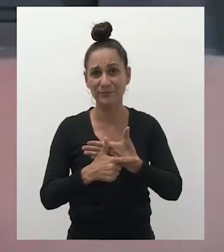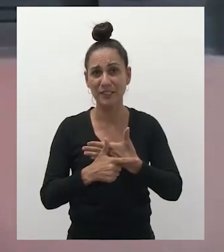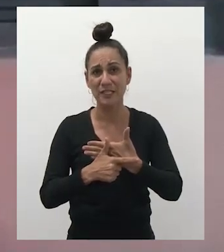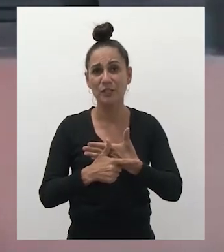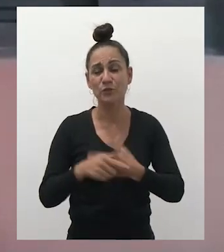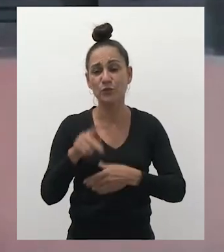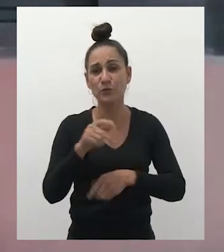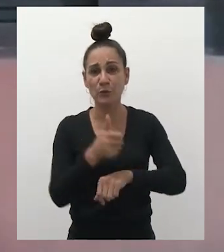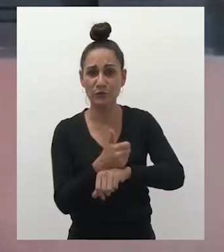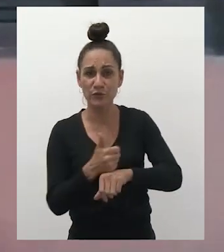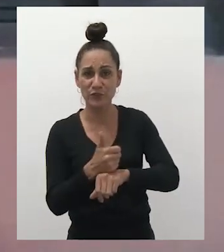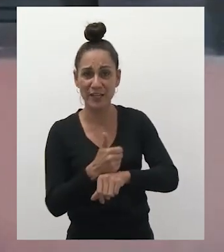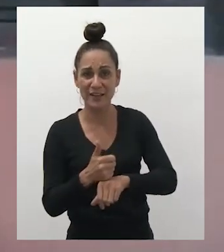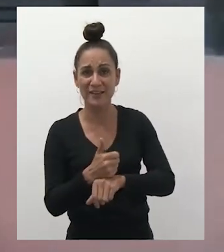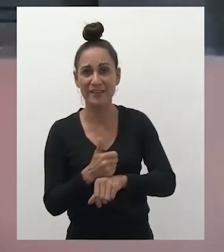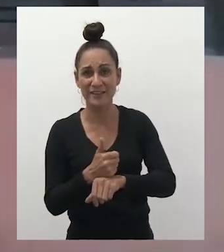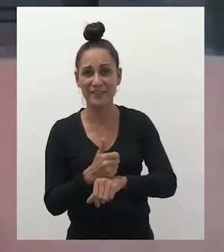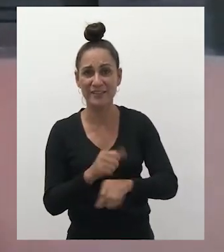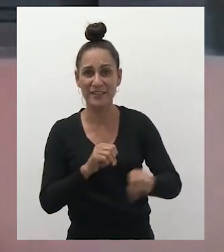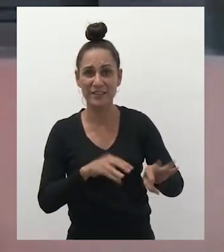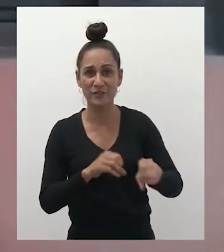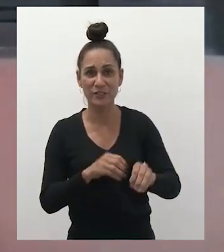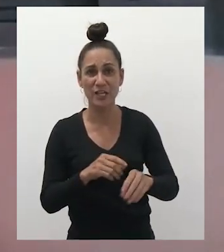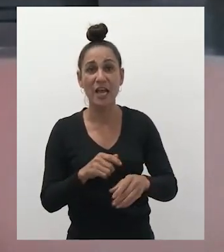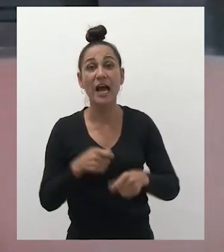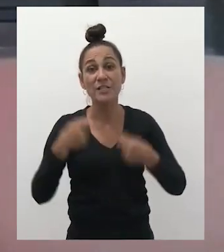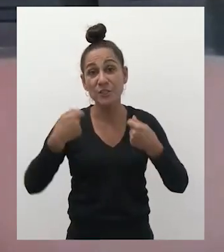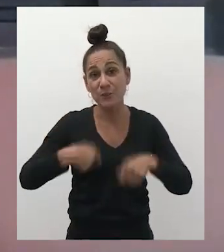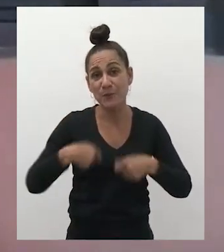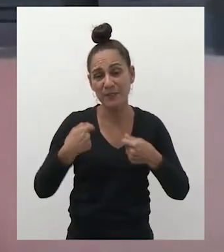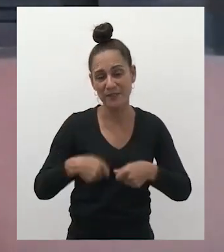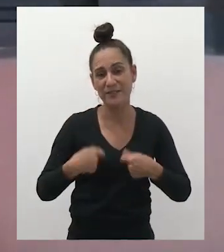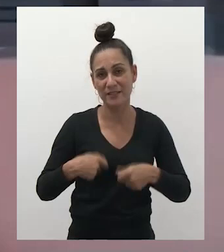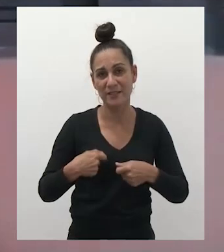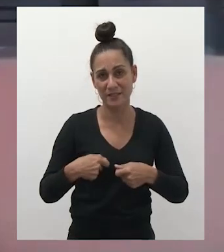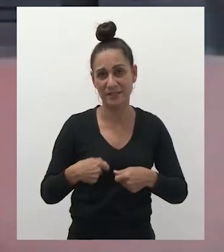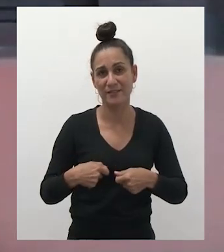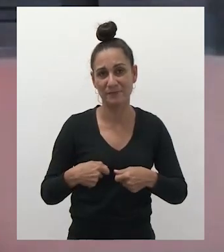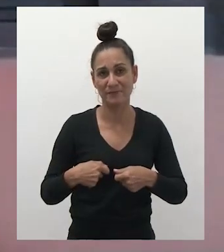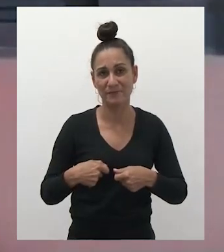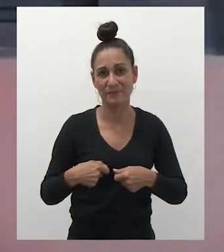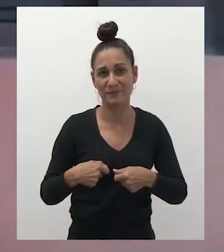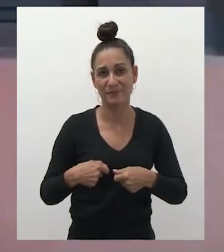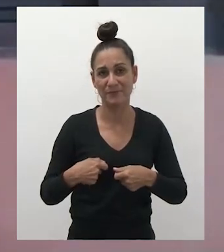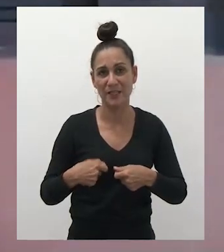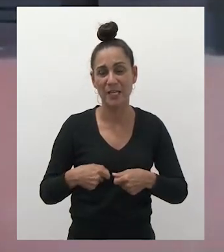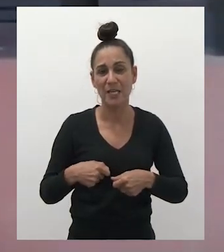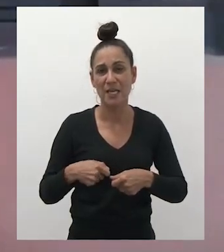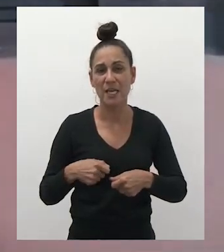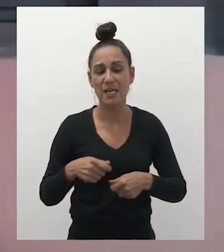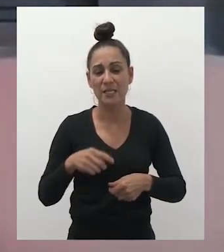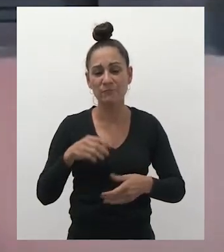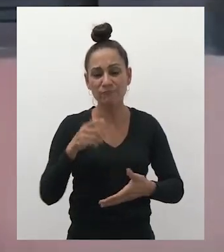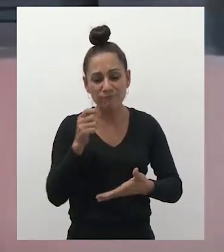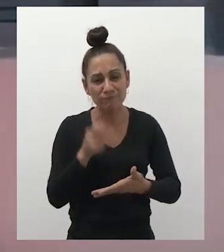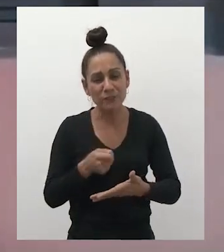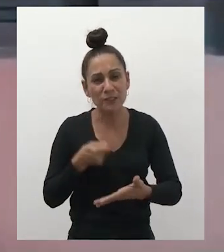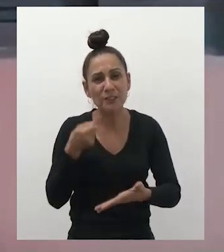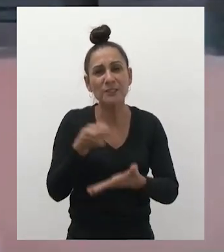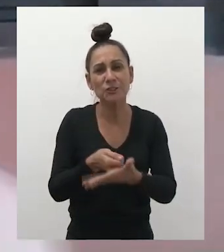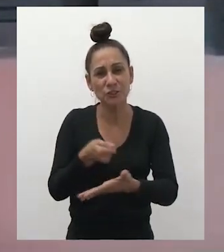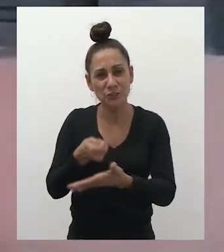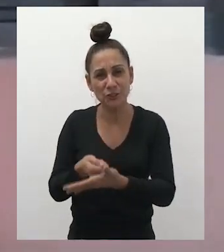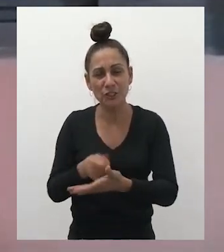dos profissionais da educação, né? A gente precisa saber, de uma forma bastante consistente, não